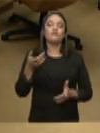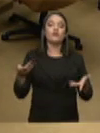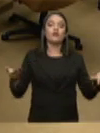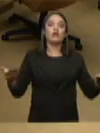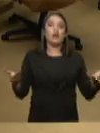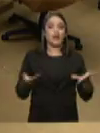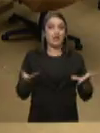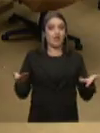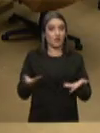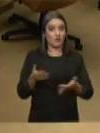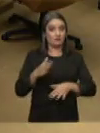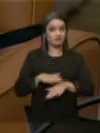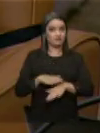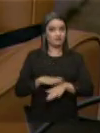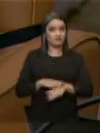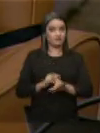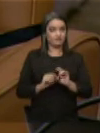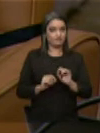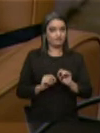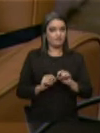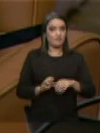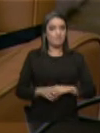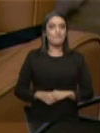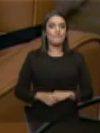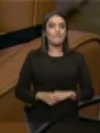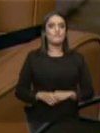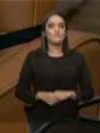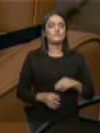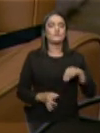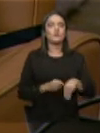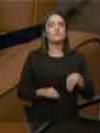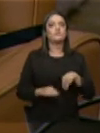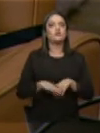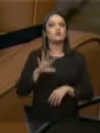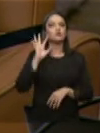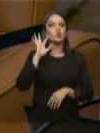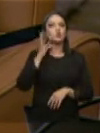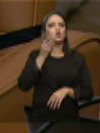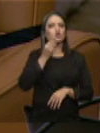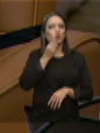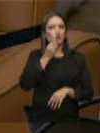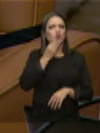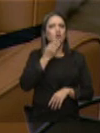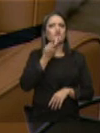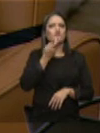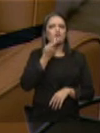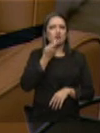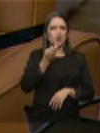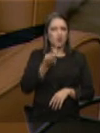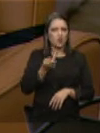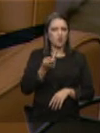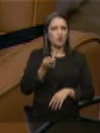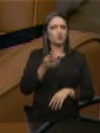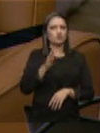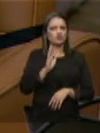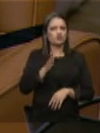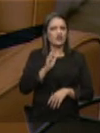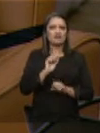nesta sentada, o eminente ministro Dias Toffoli, a meu ver, explicitou com muita clareza